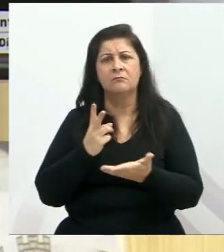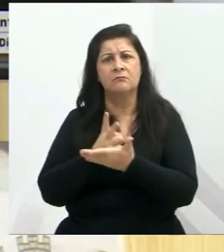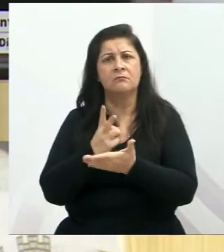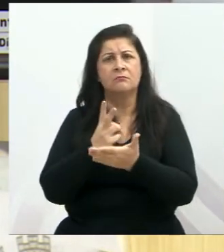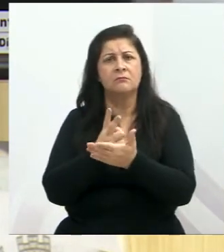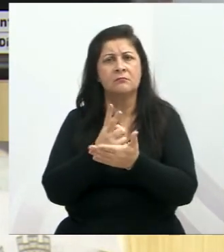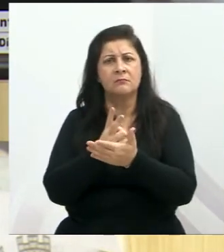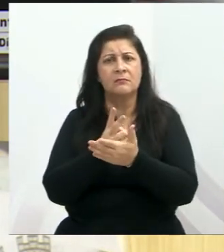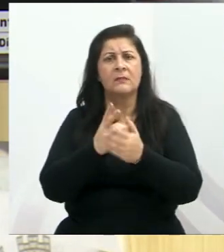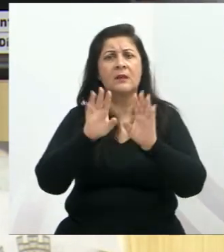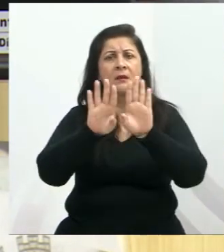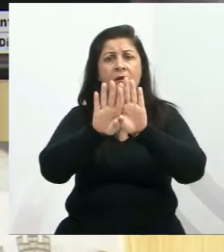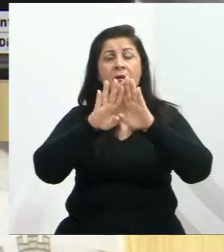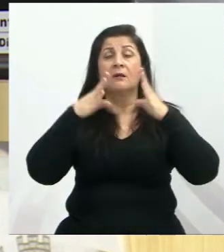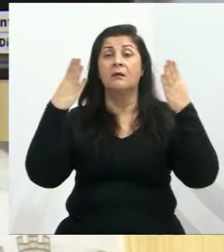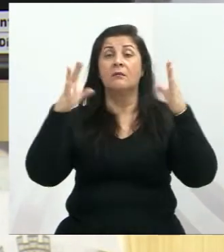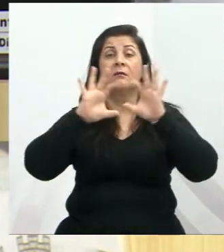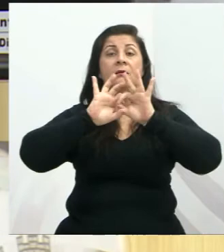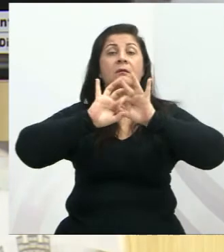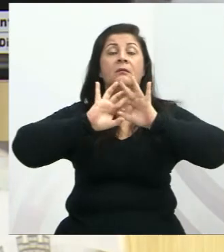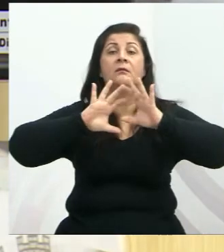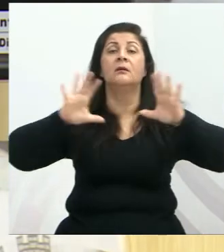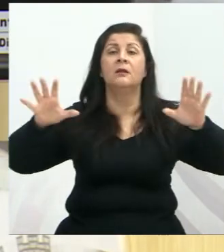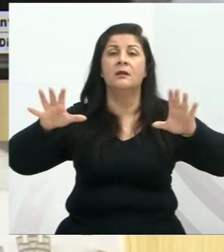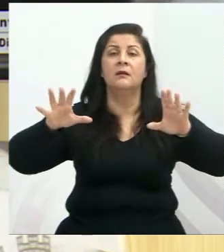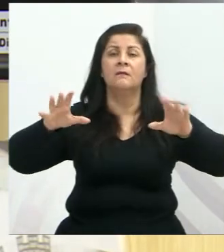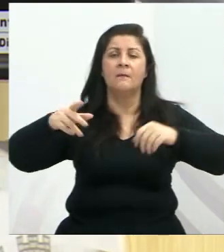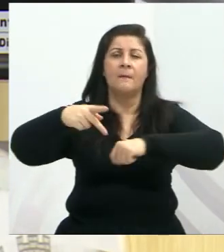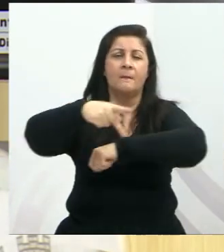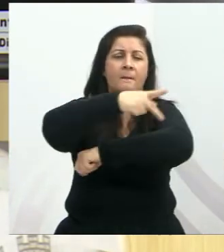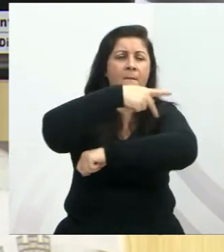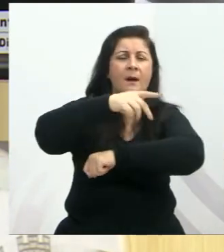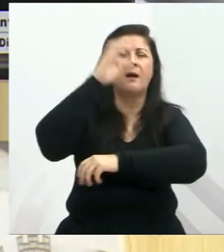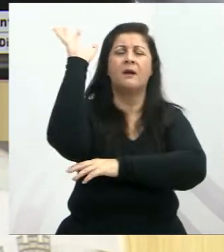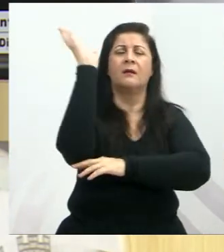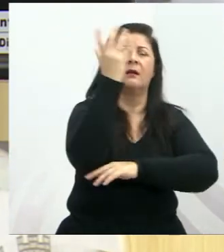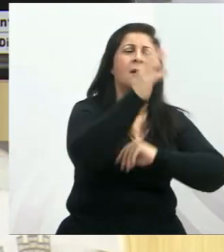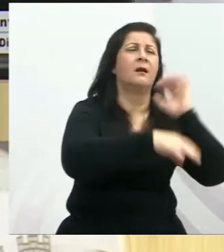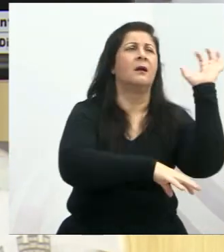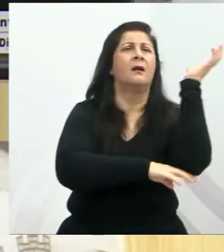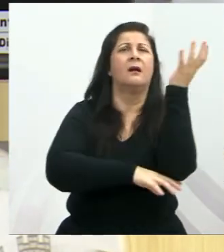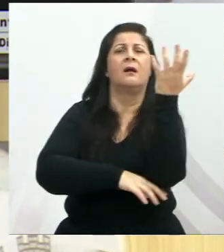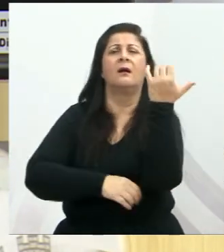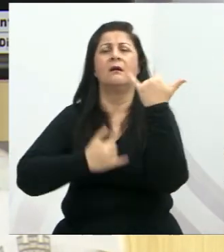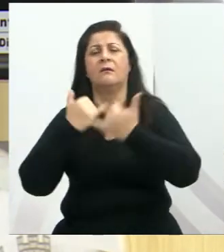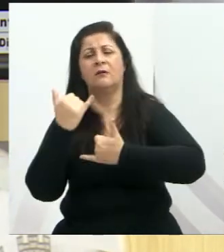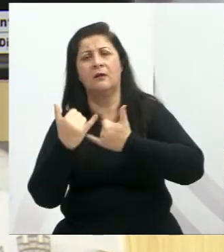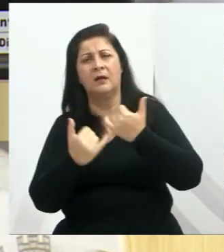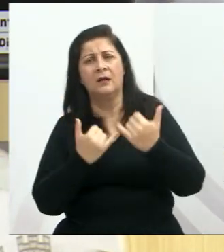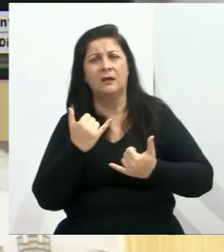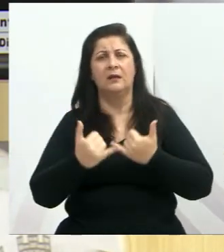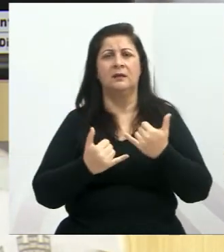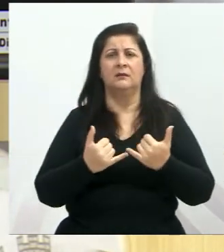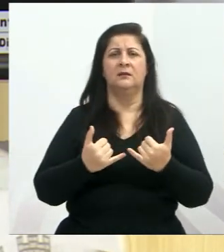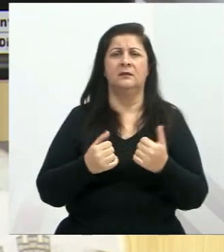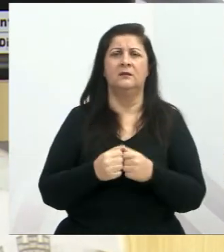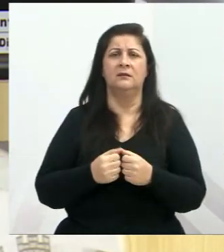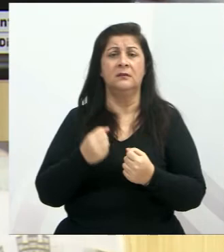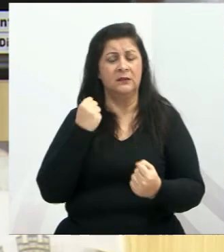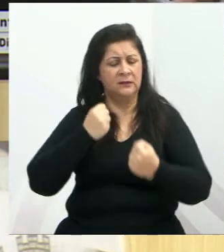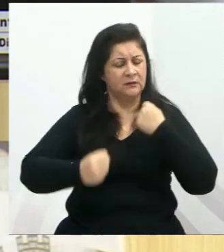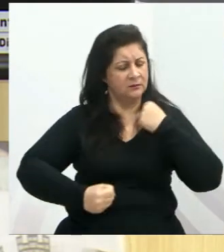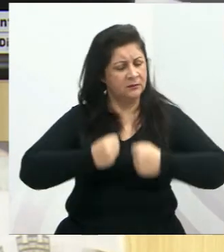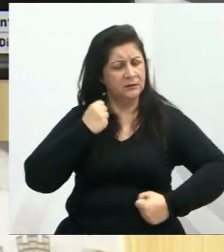aberto o parque para que as pessoas pudessem ir lá, se exercitar, fazer a sua corrida diária